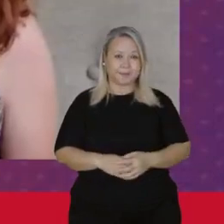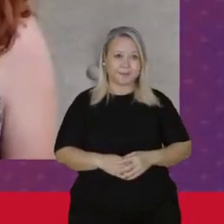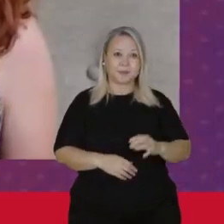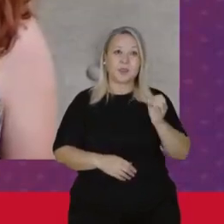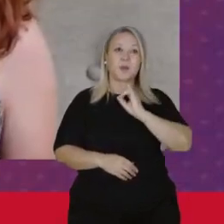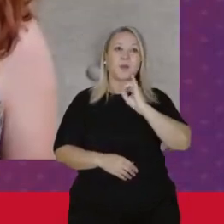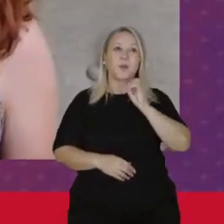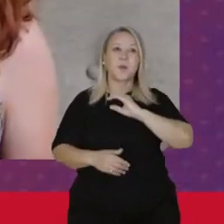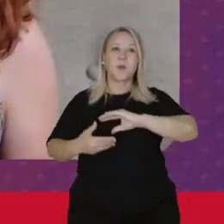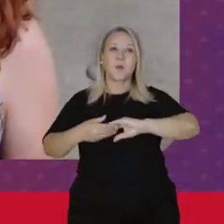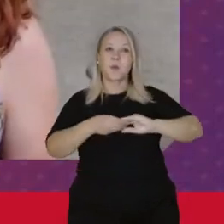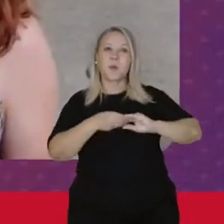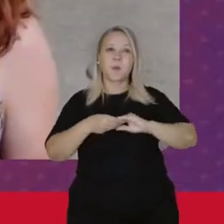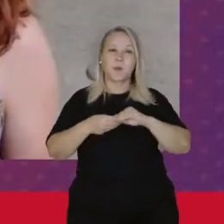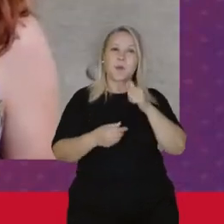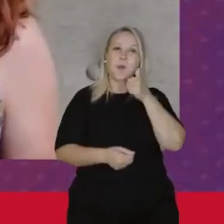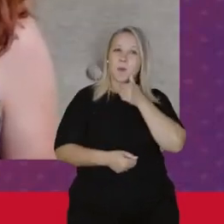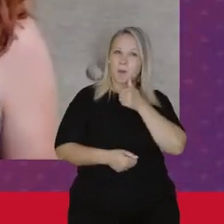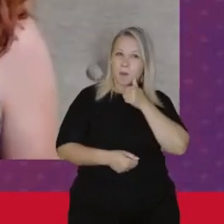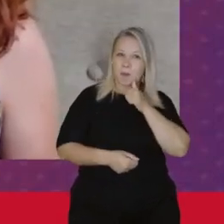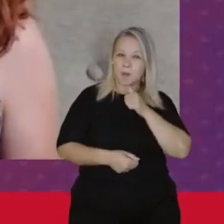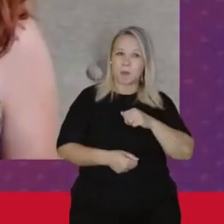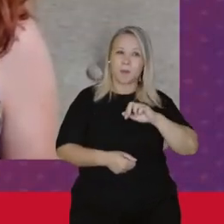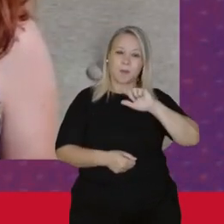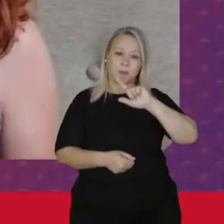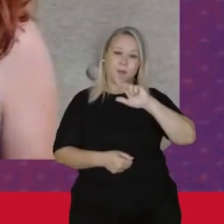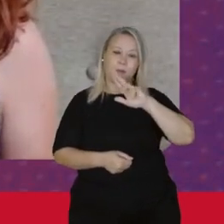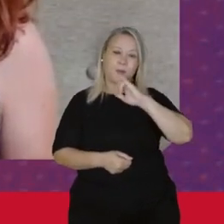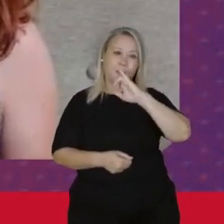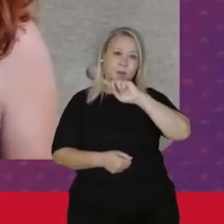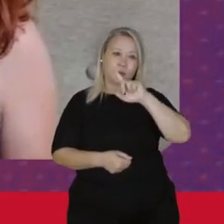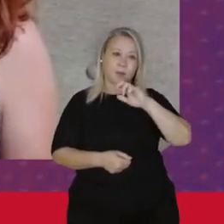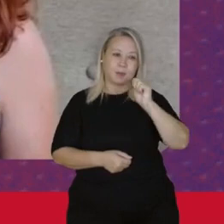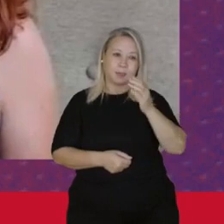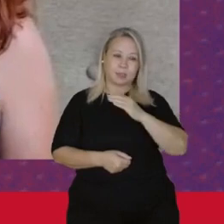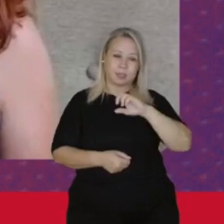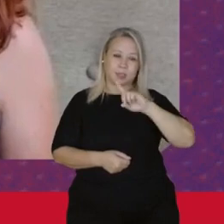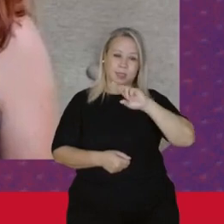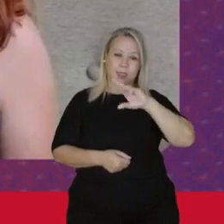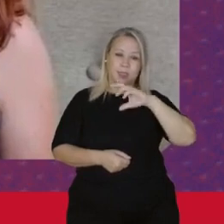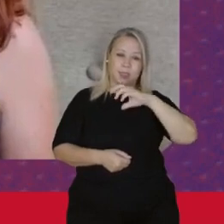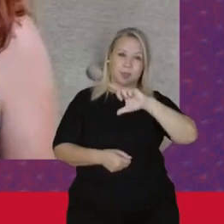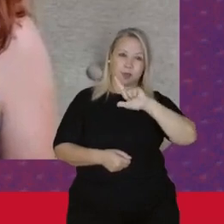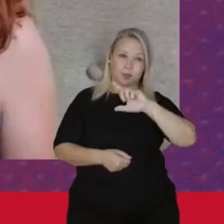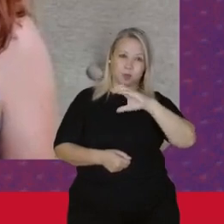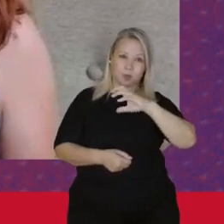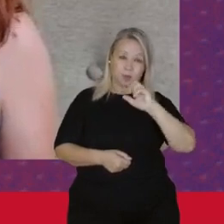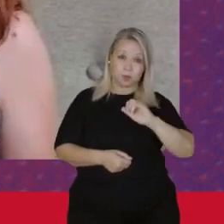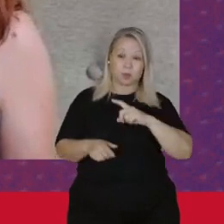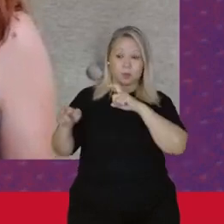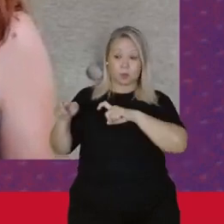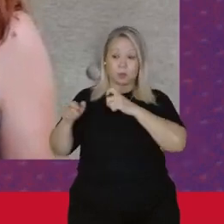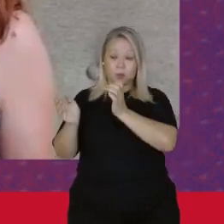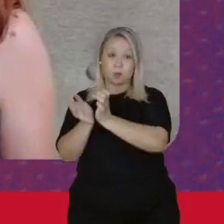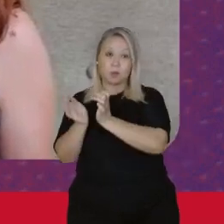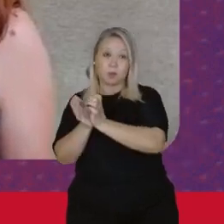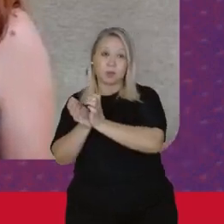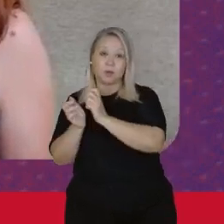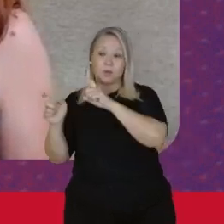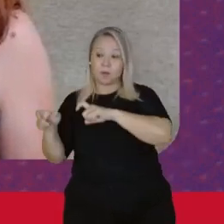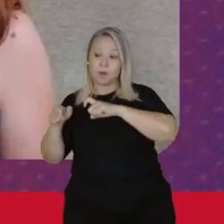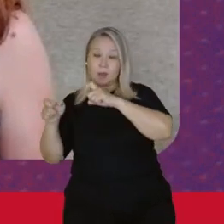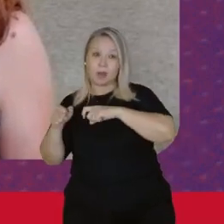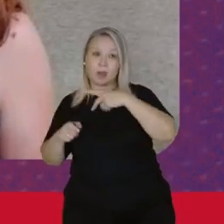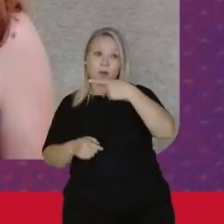Olá, companheiras. Sou Luísa Dulce, que integra o Coletivo Agrário do PT e também o Conselho Curador da